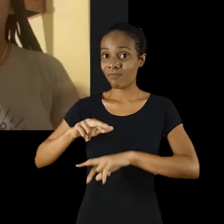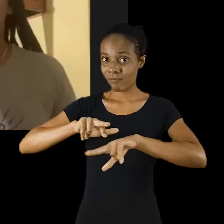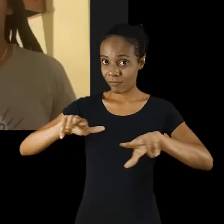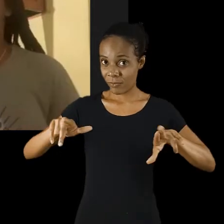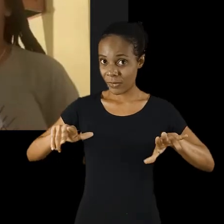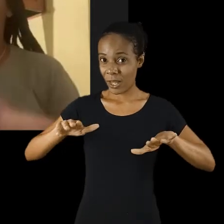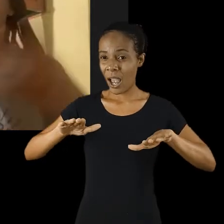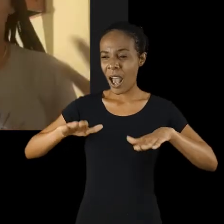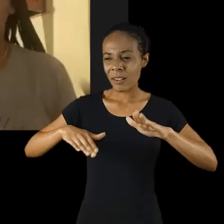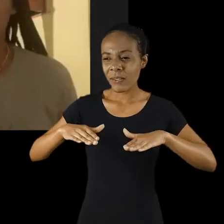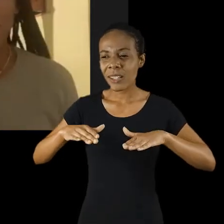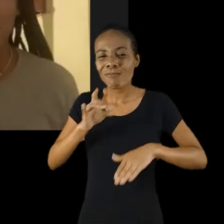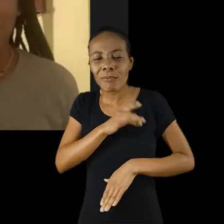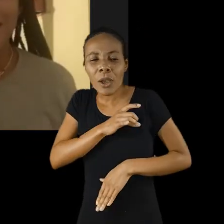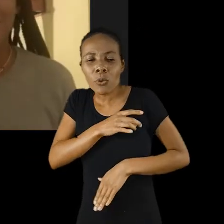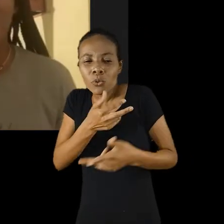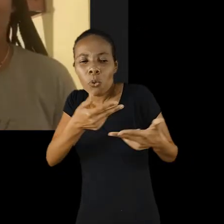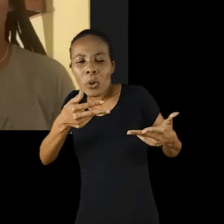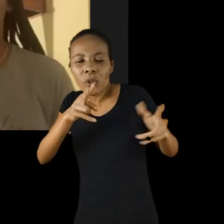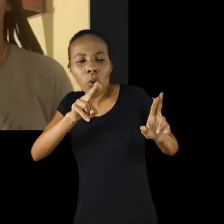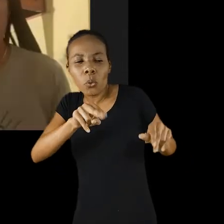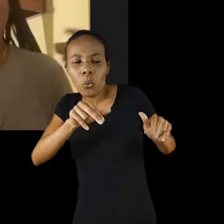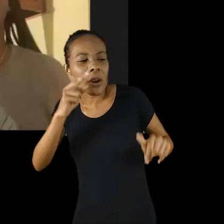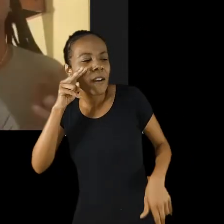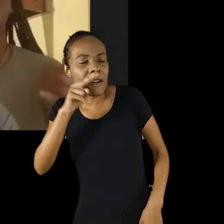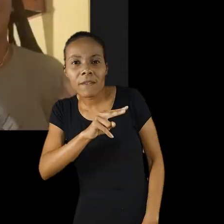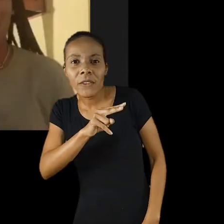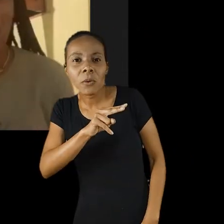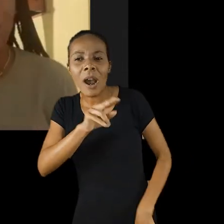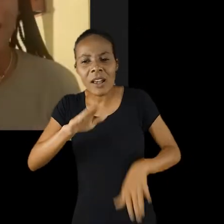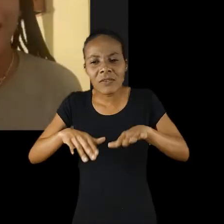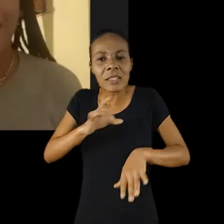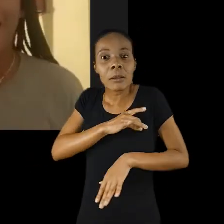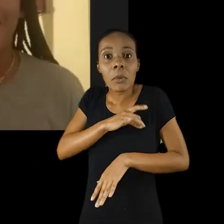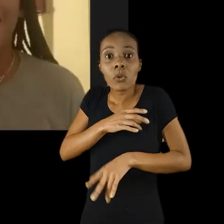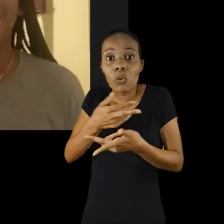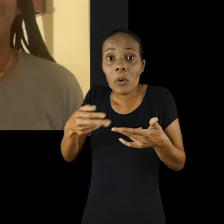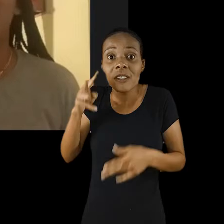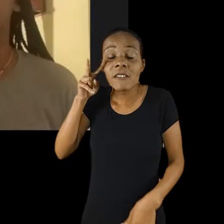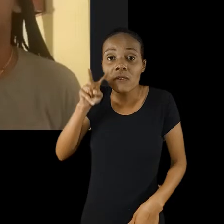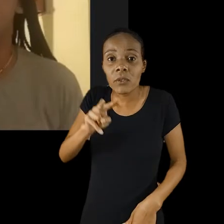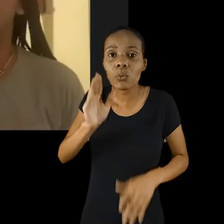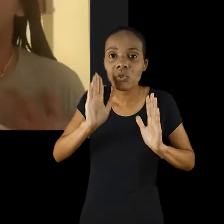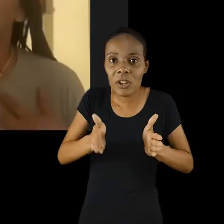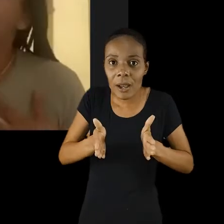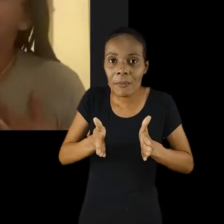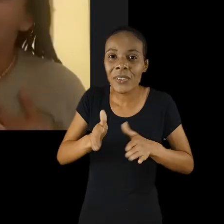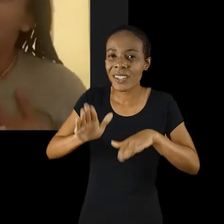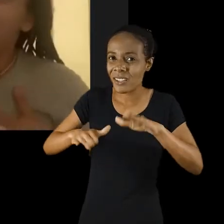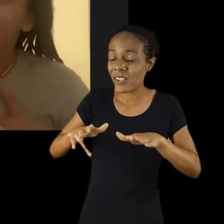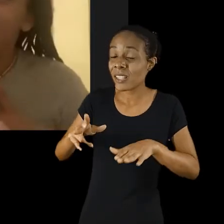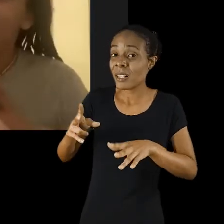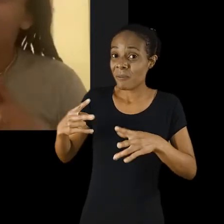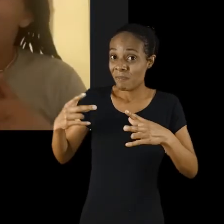coisas que a gente nunca viu, a gente tem medo de coisas que a gente já viu, e a gente tem muito medo de se conhecer